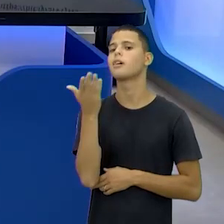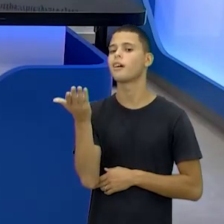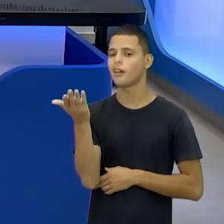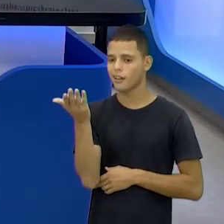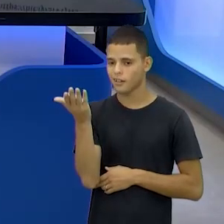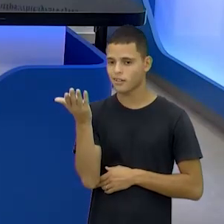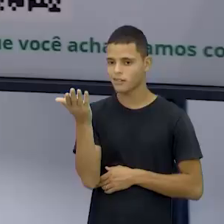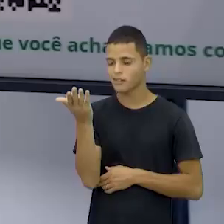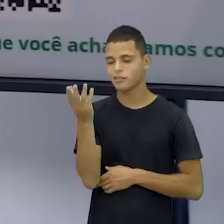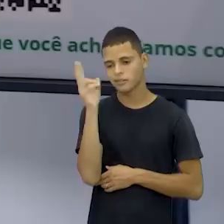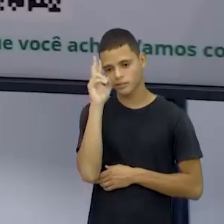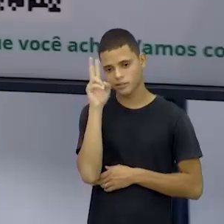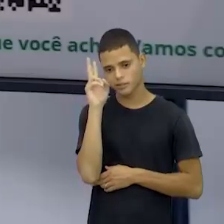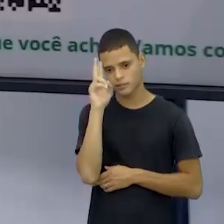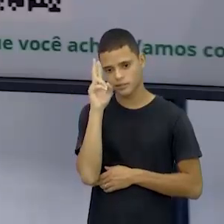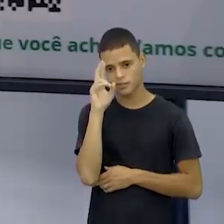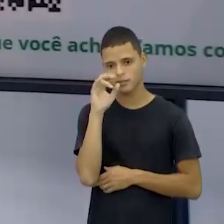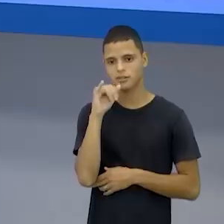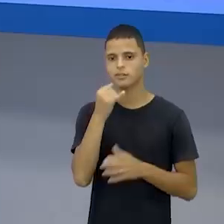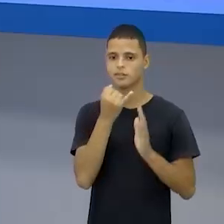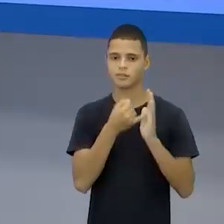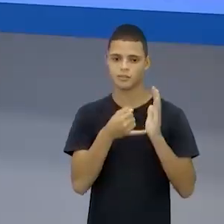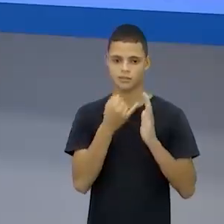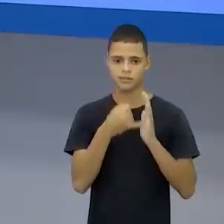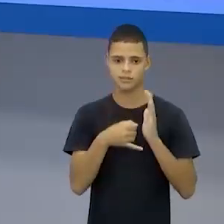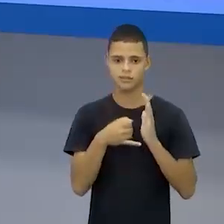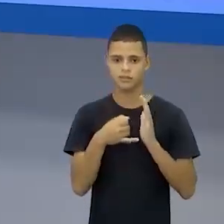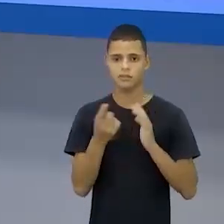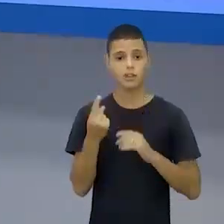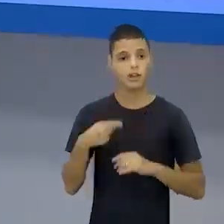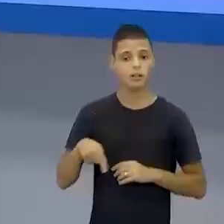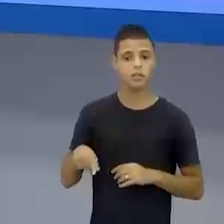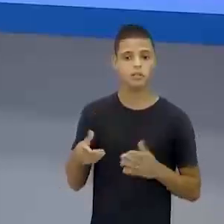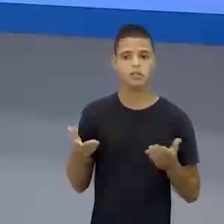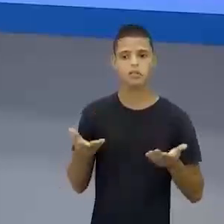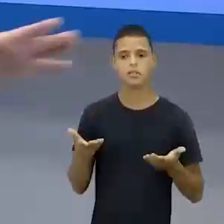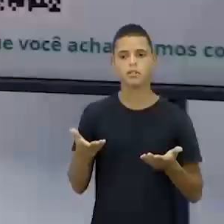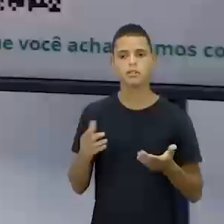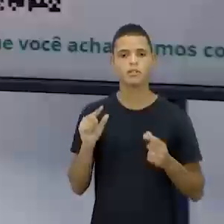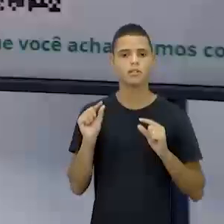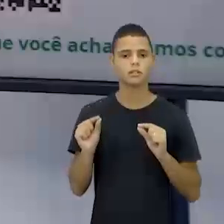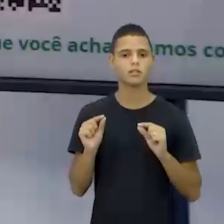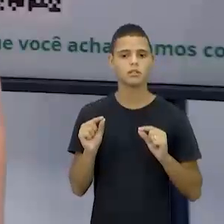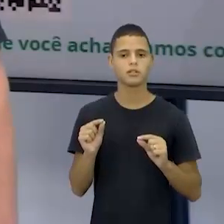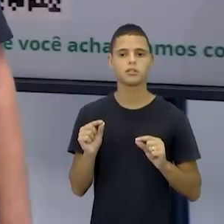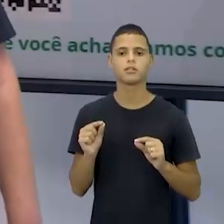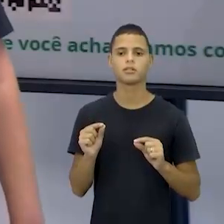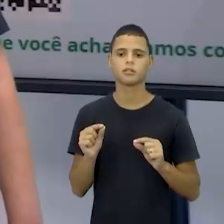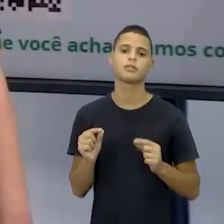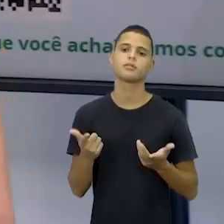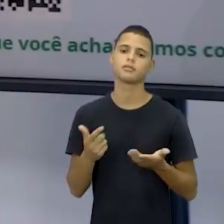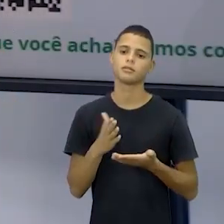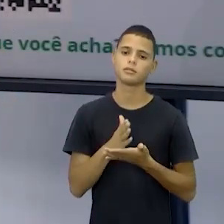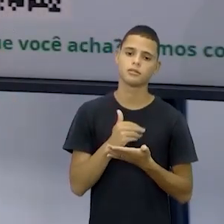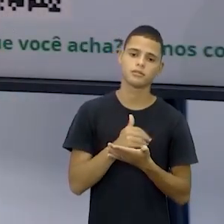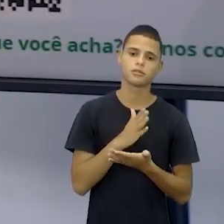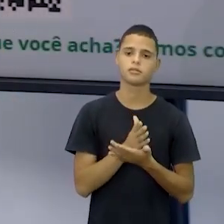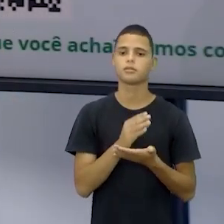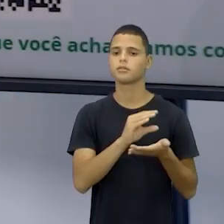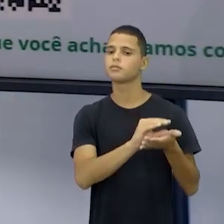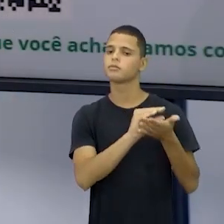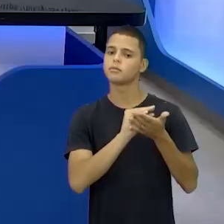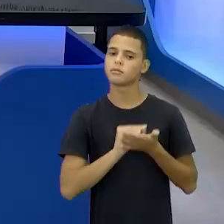Exatamente, e IPC. era da inflação. Né? E nessa última atividade, a gente falou sobre o quê? A gente falou sobre financiamento,